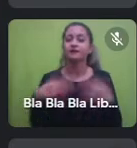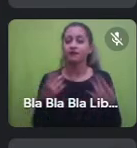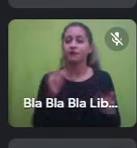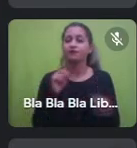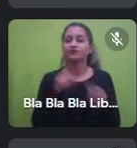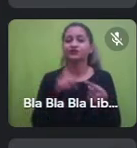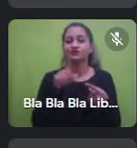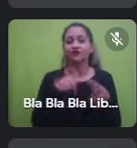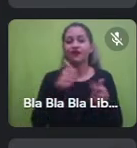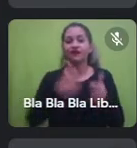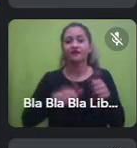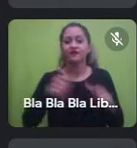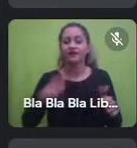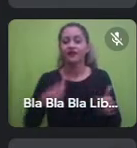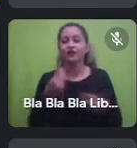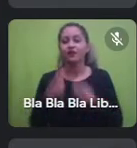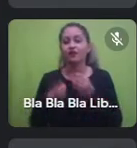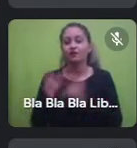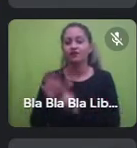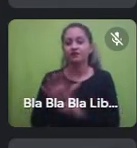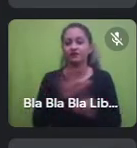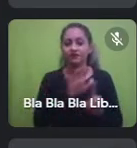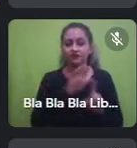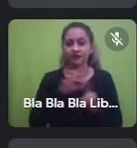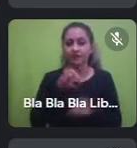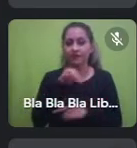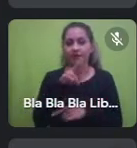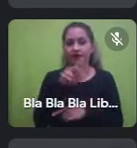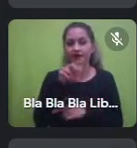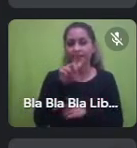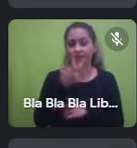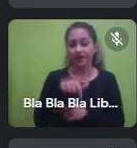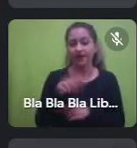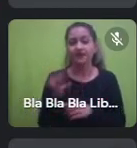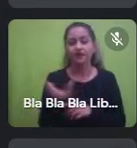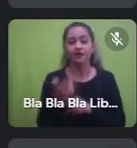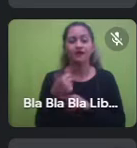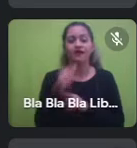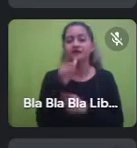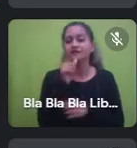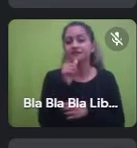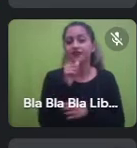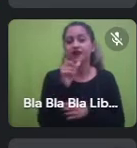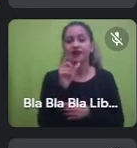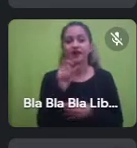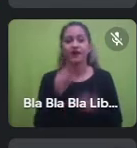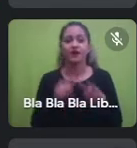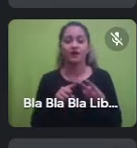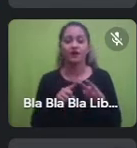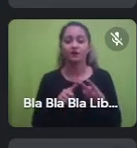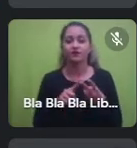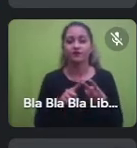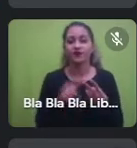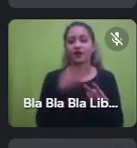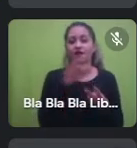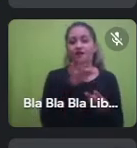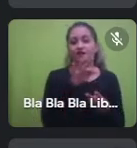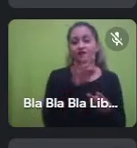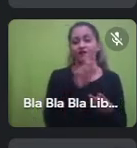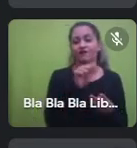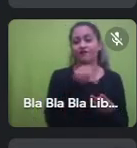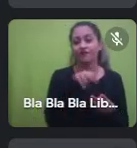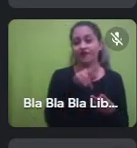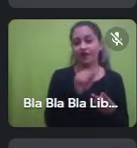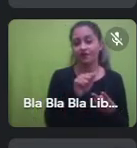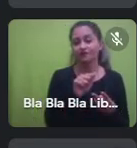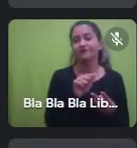avaliar a influência do distrito do estado de Marabá na qualidade das águas, sedimento de fundo, fauna aquática,